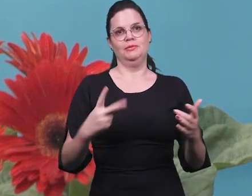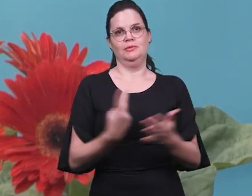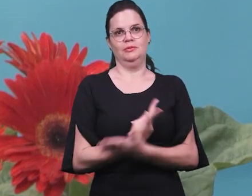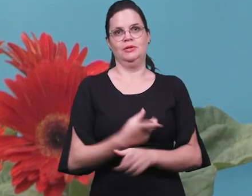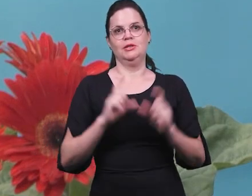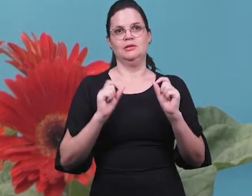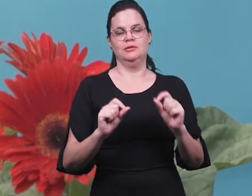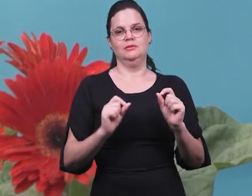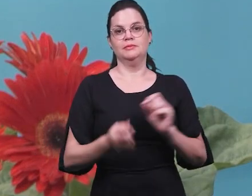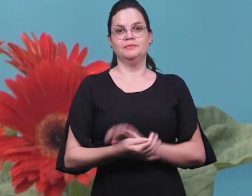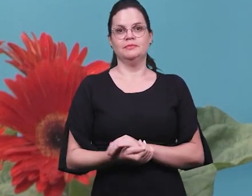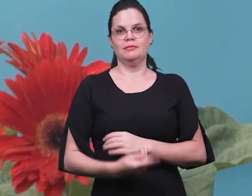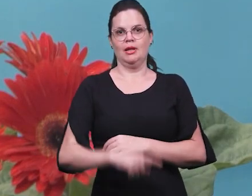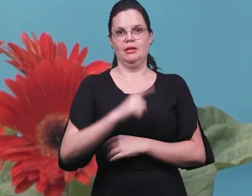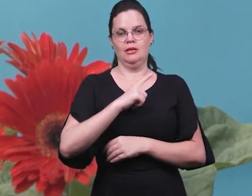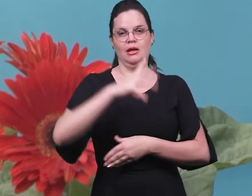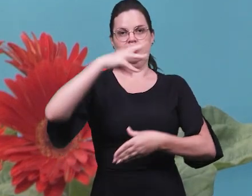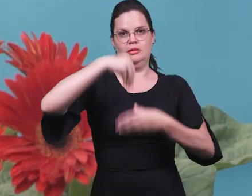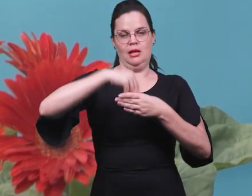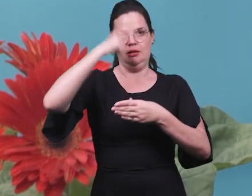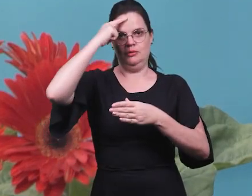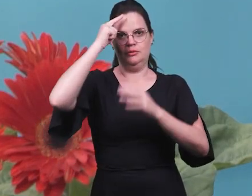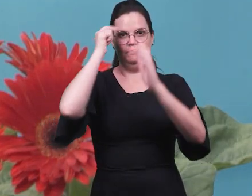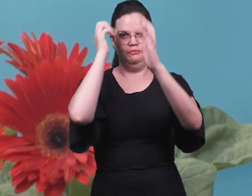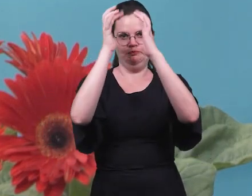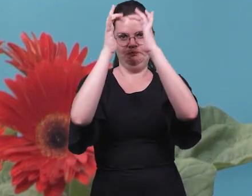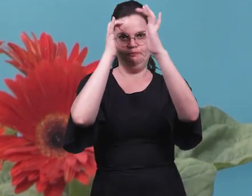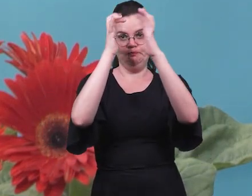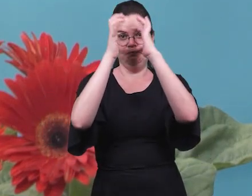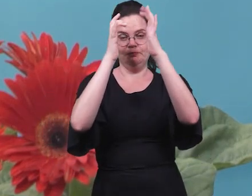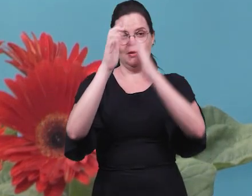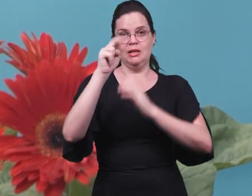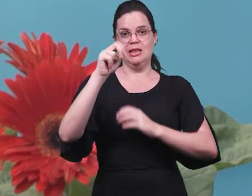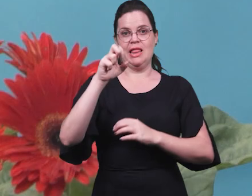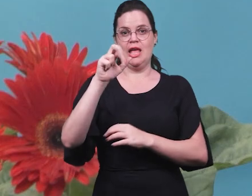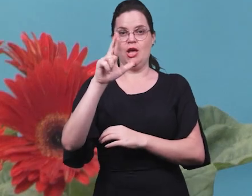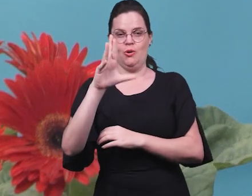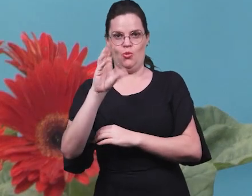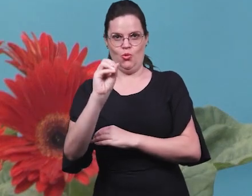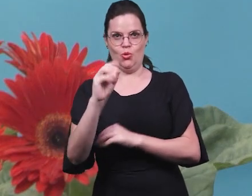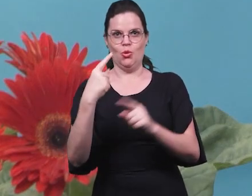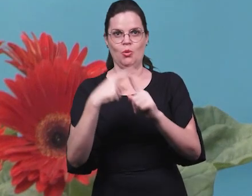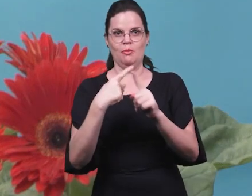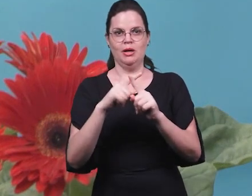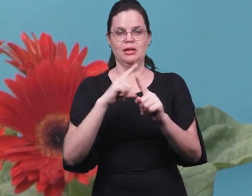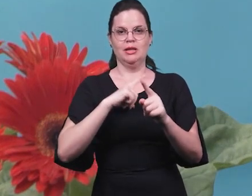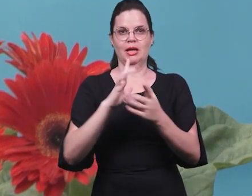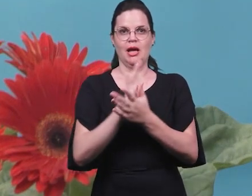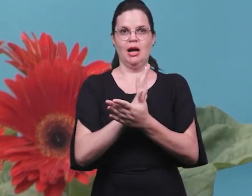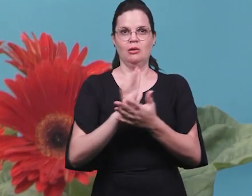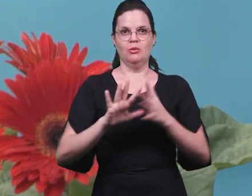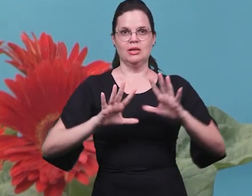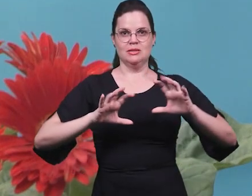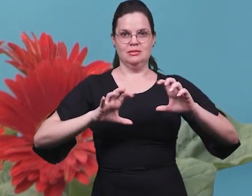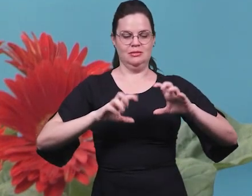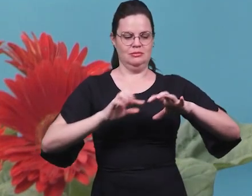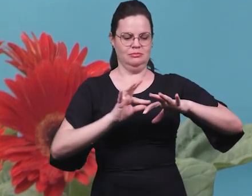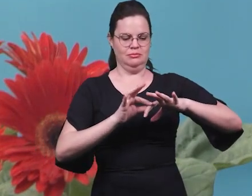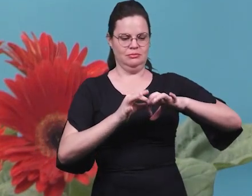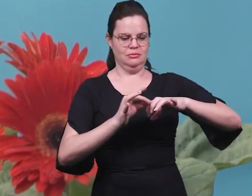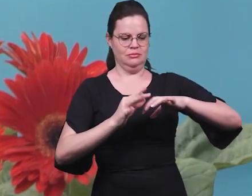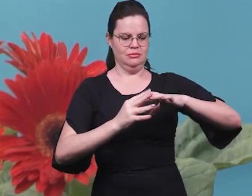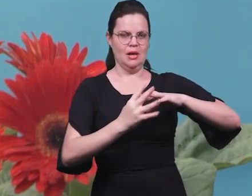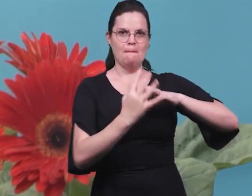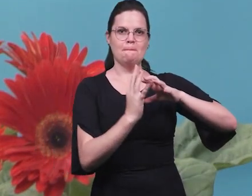é a neuropatia periférica, que nós chamamos, que o paciente tem aquela parestesia das